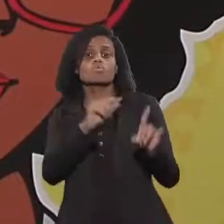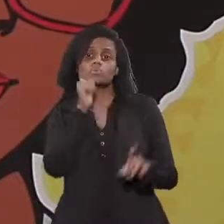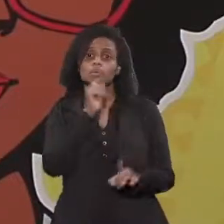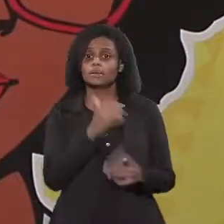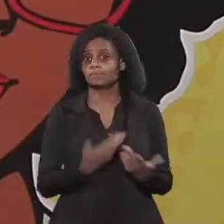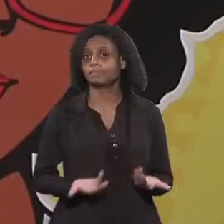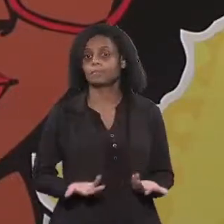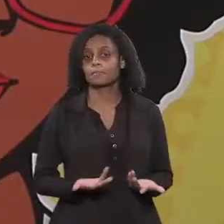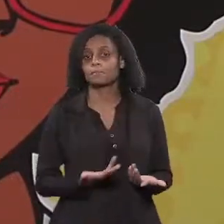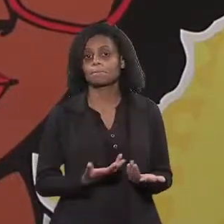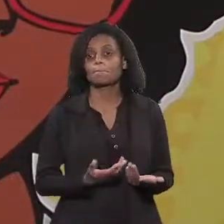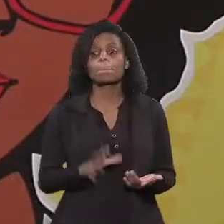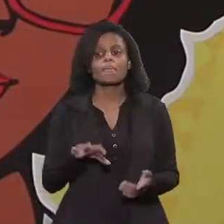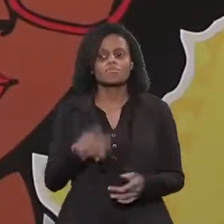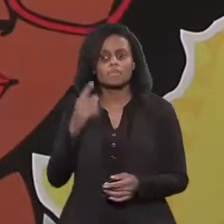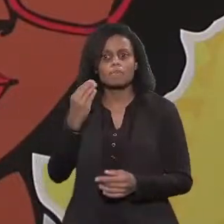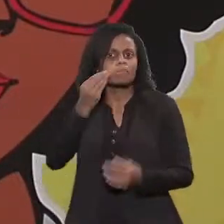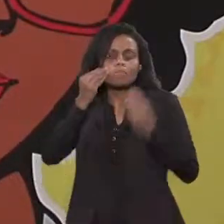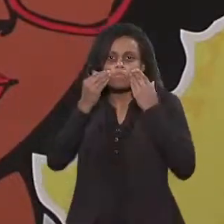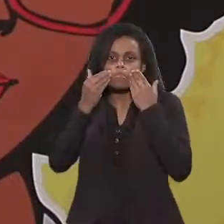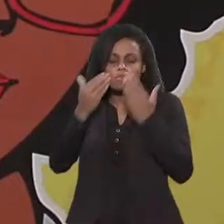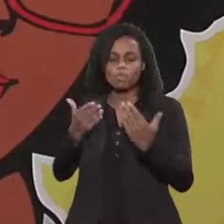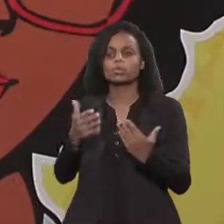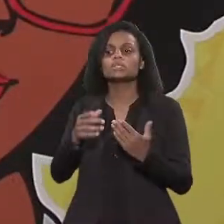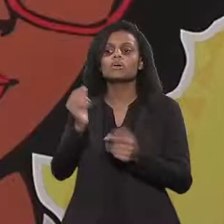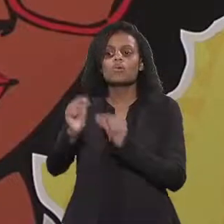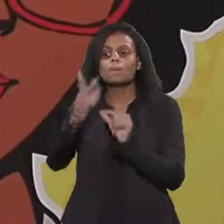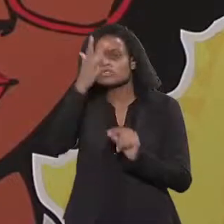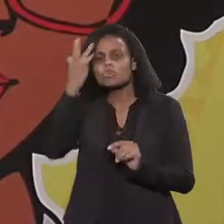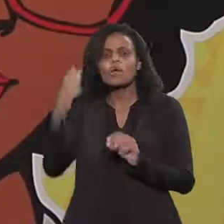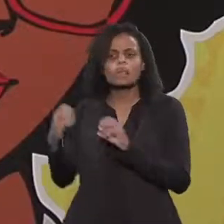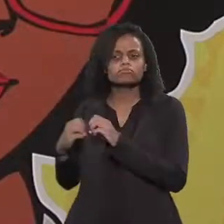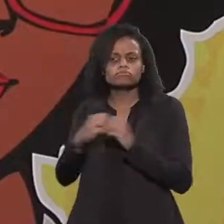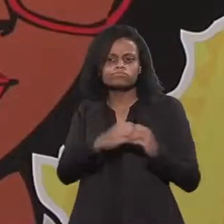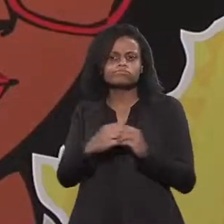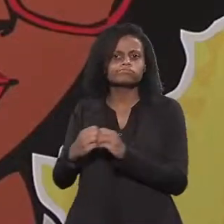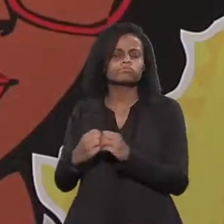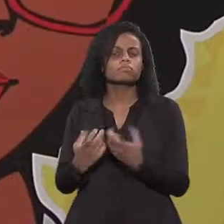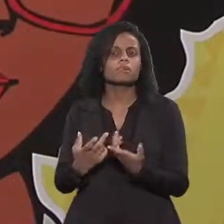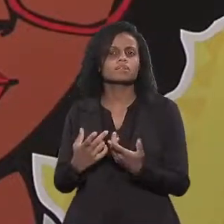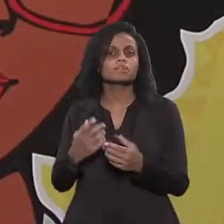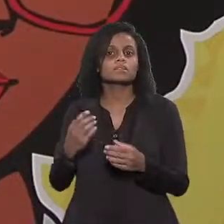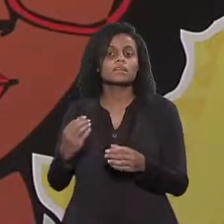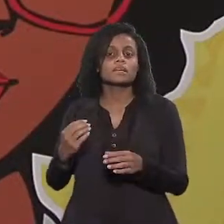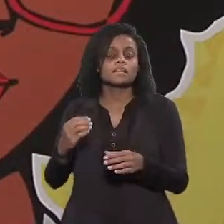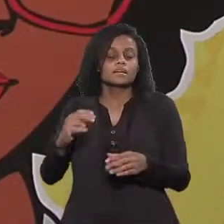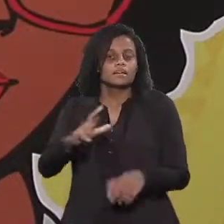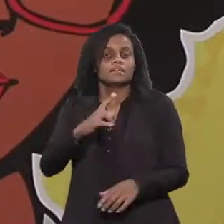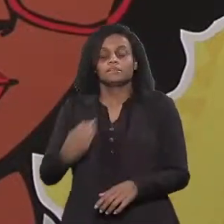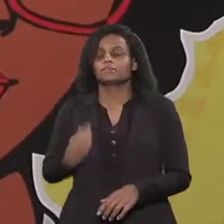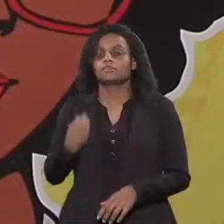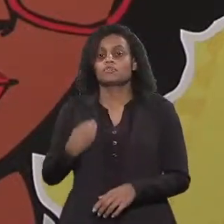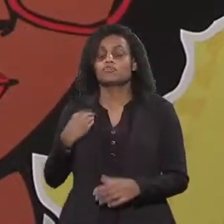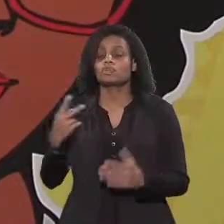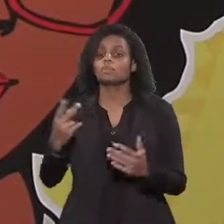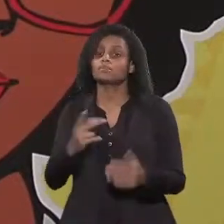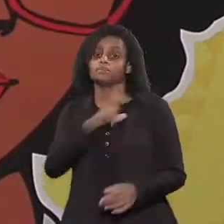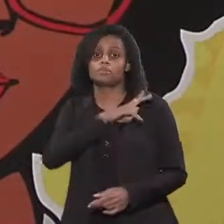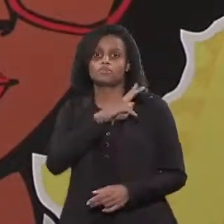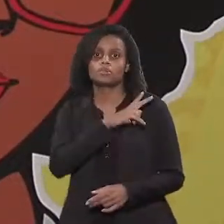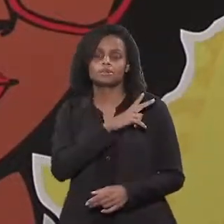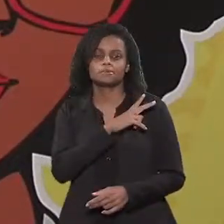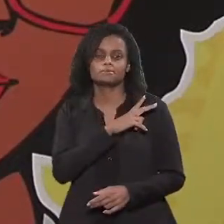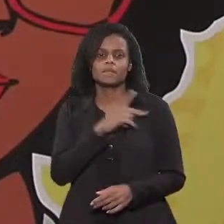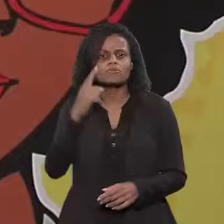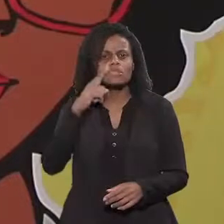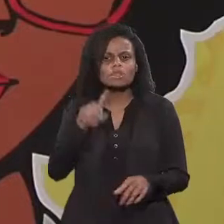seja, já indica a pessoalidade ali do crime que acontece na vida privada da pessoa. E aí você